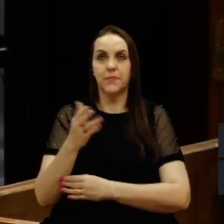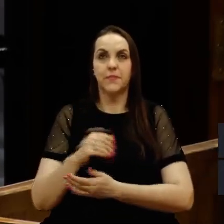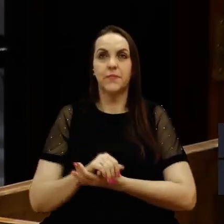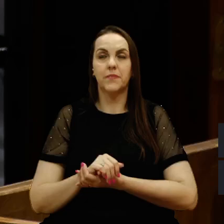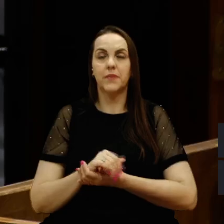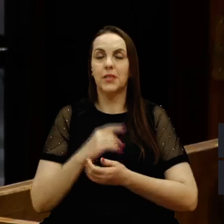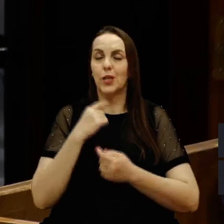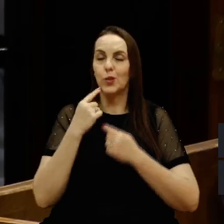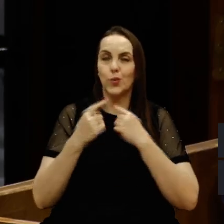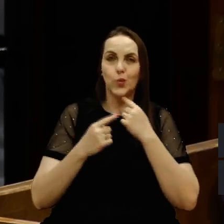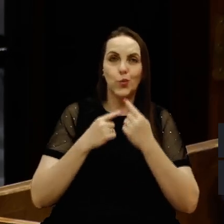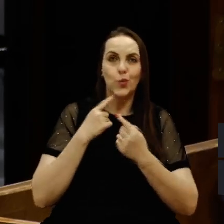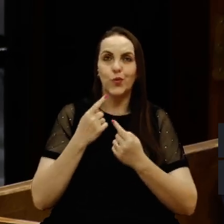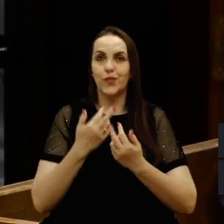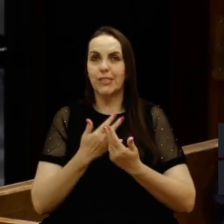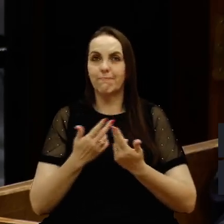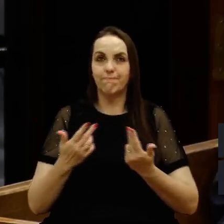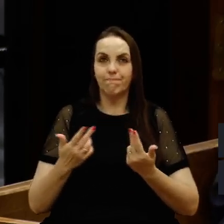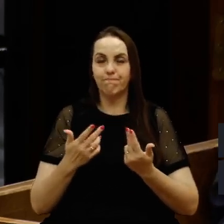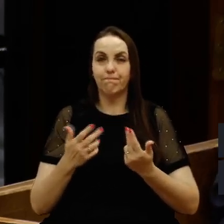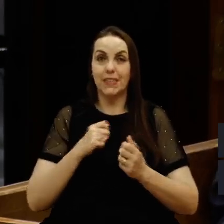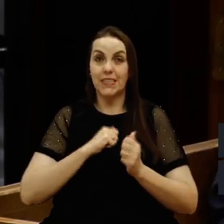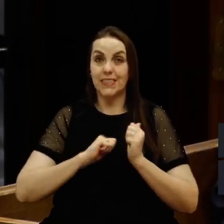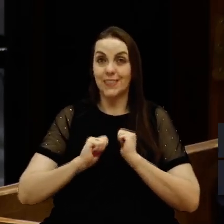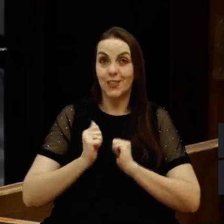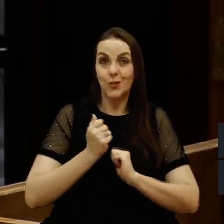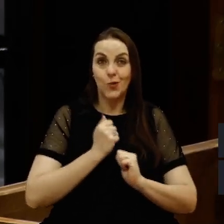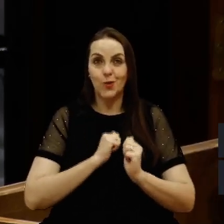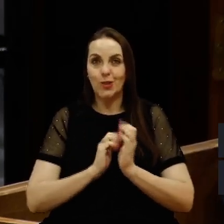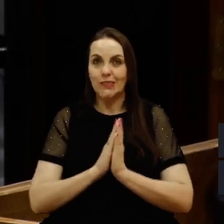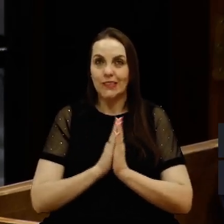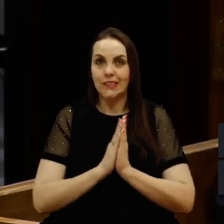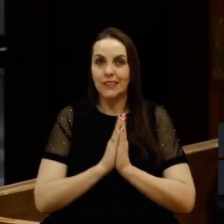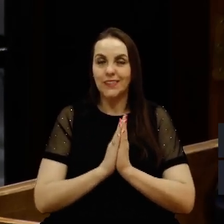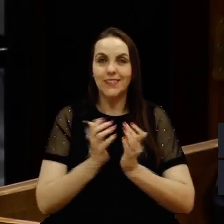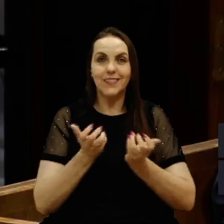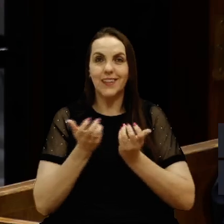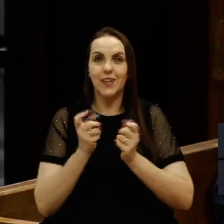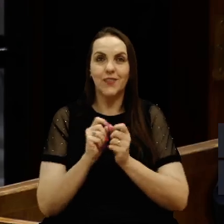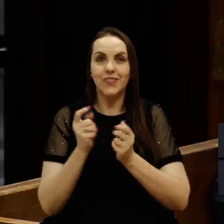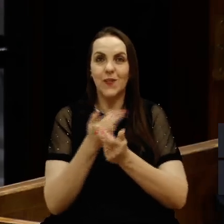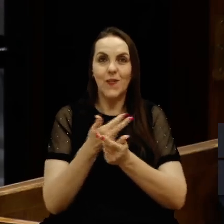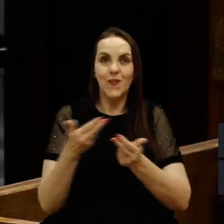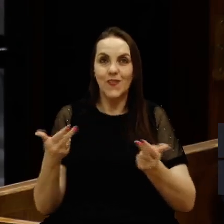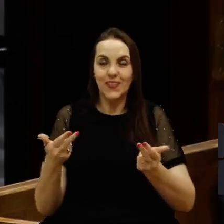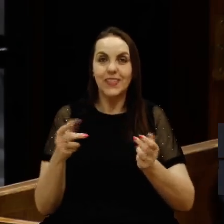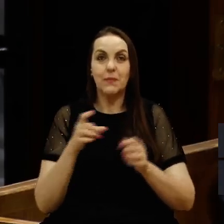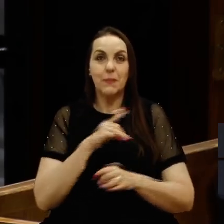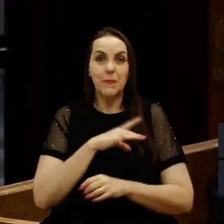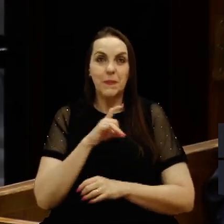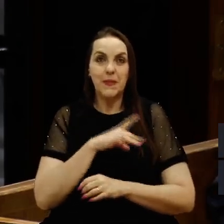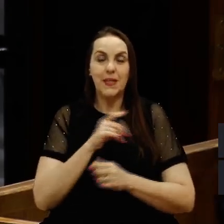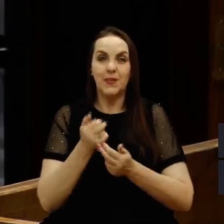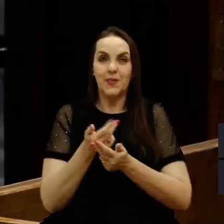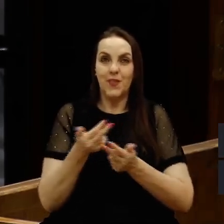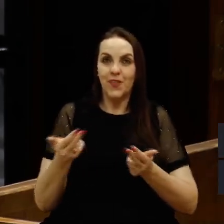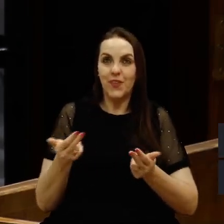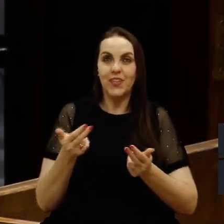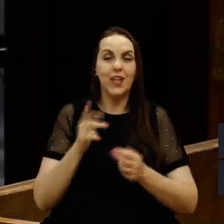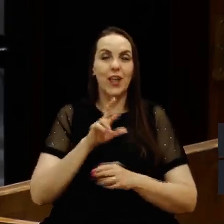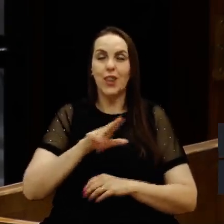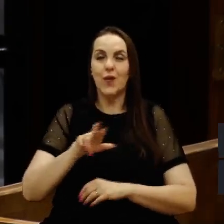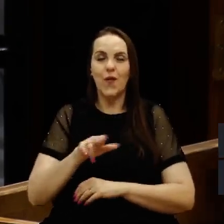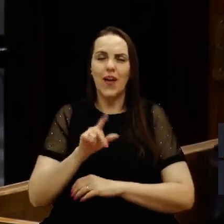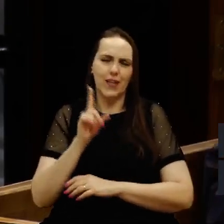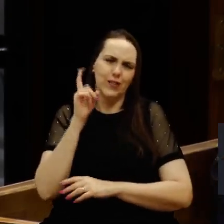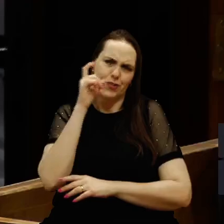muitas incertezas, com muitas dúvidas, ansioso, querendo fazer muita coisa e com medo de outras coisas que nem é tão difícil